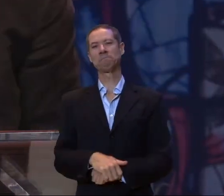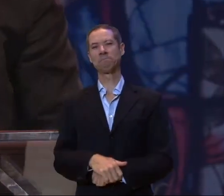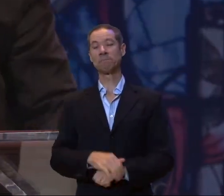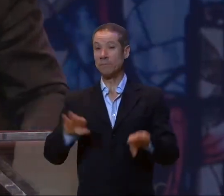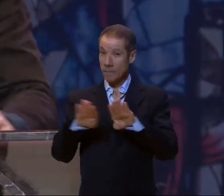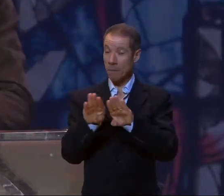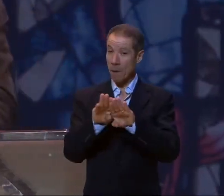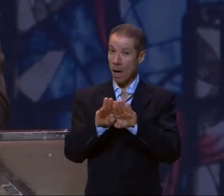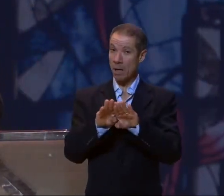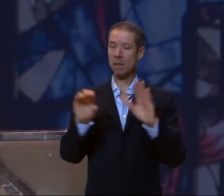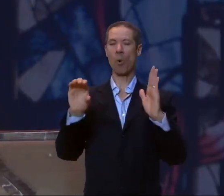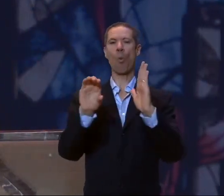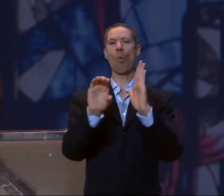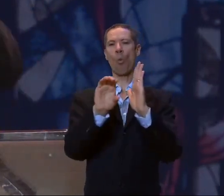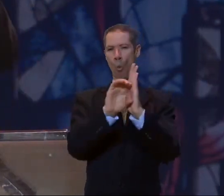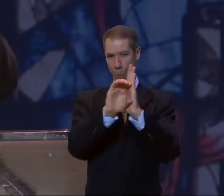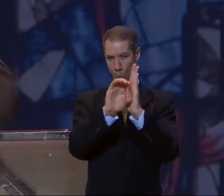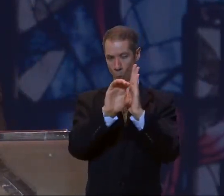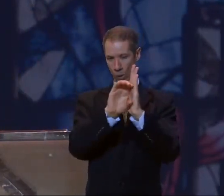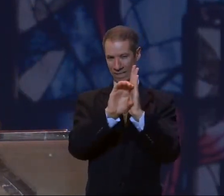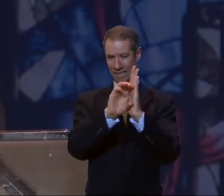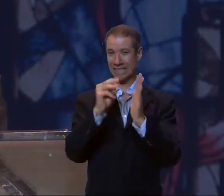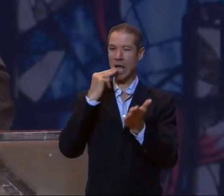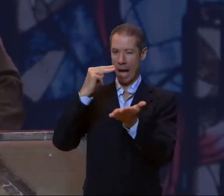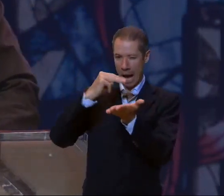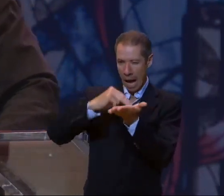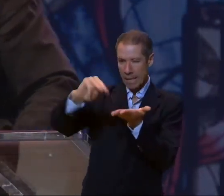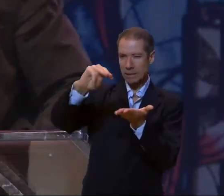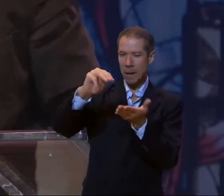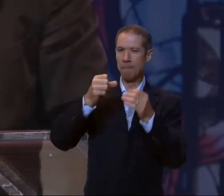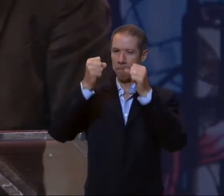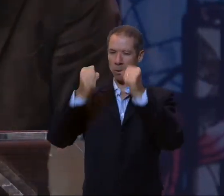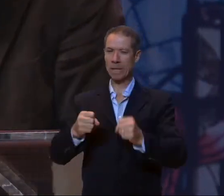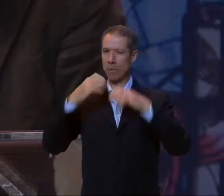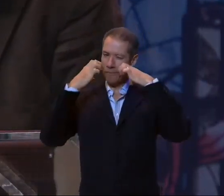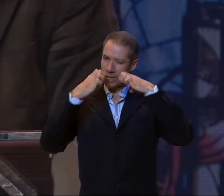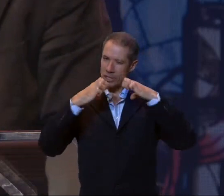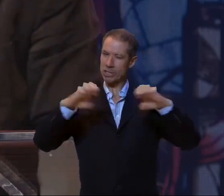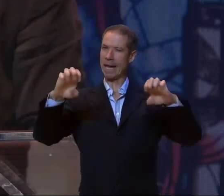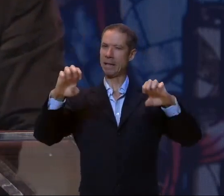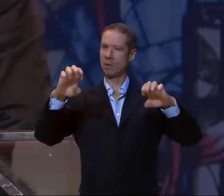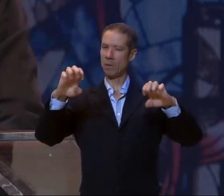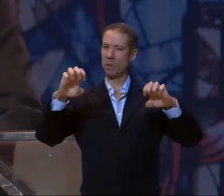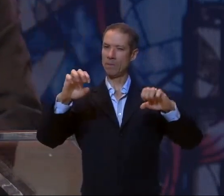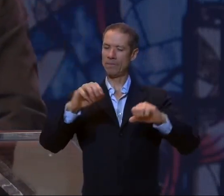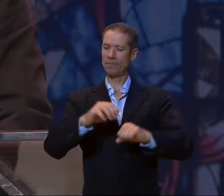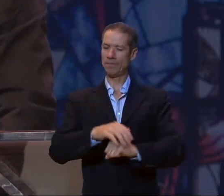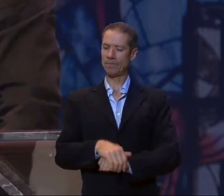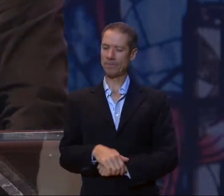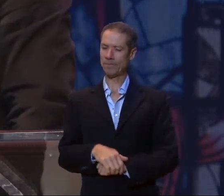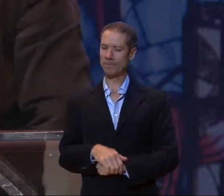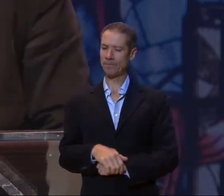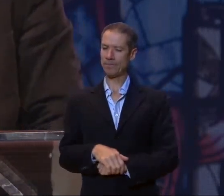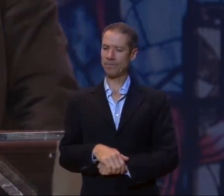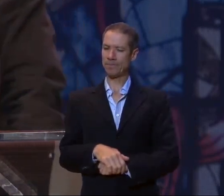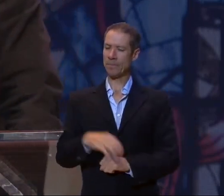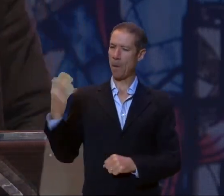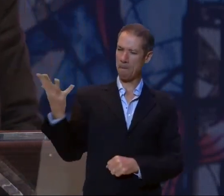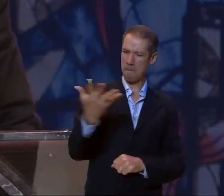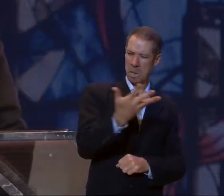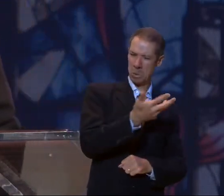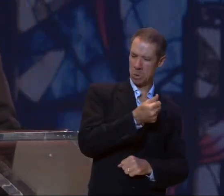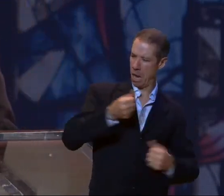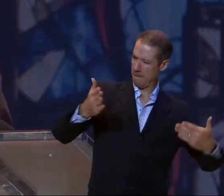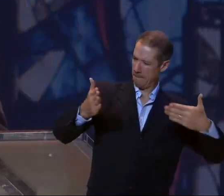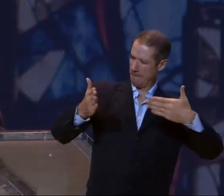Também a carta de Colossenses aponta nessa direção, do poder do Evangelho por causa da amplitude aonde ele